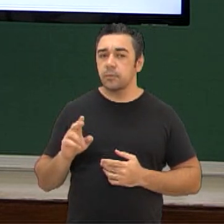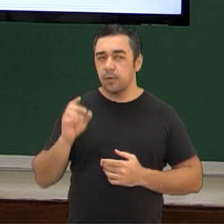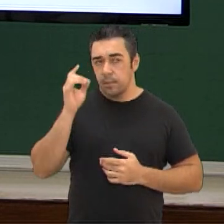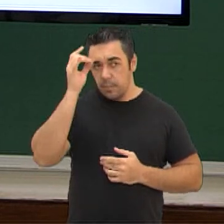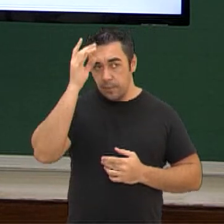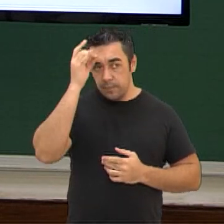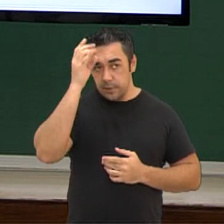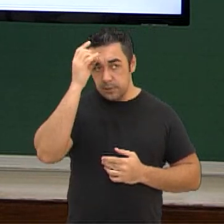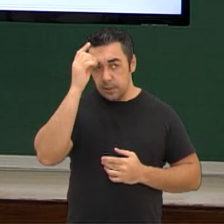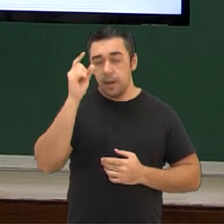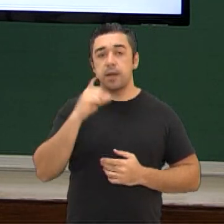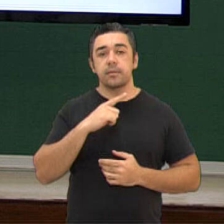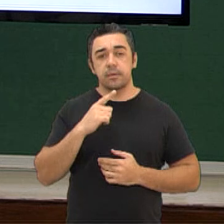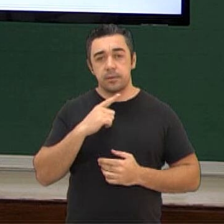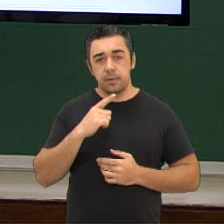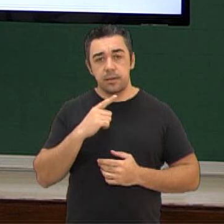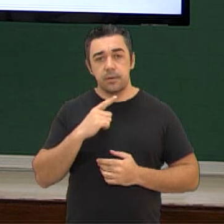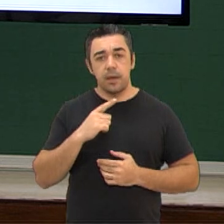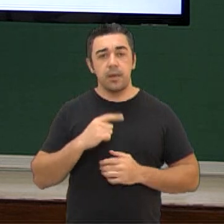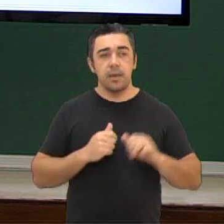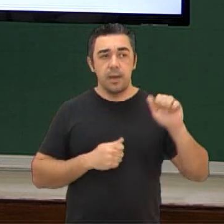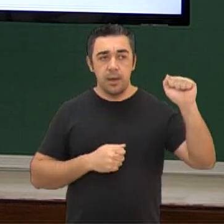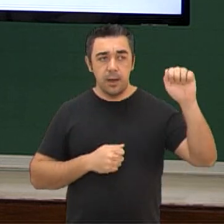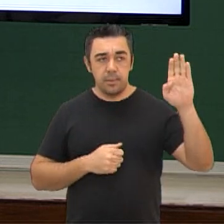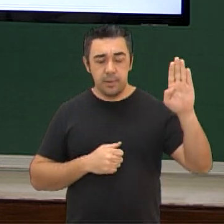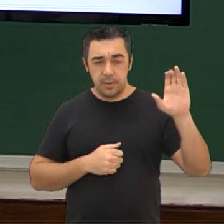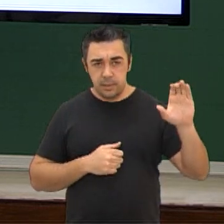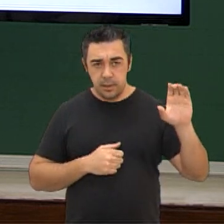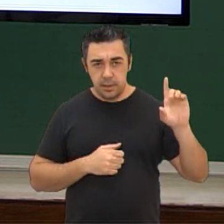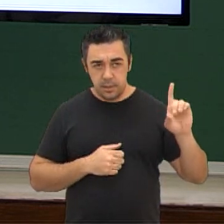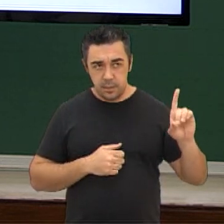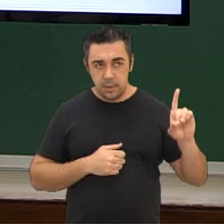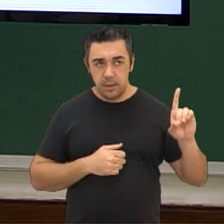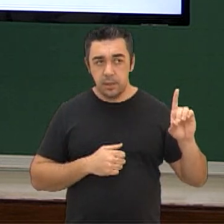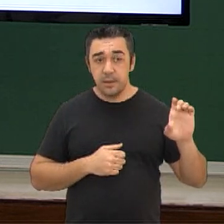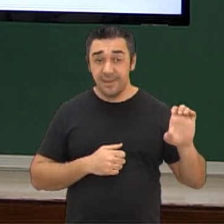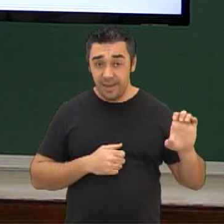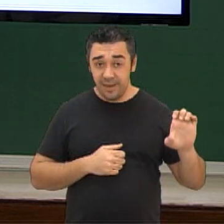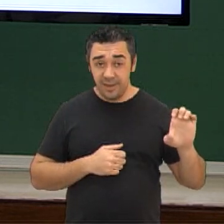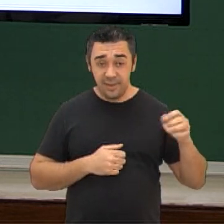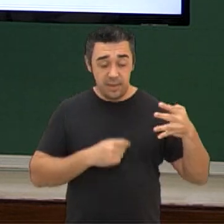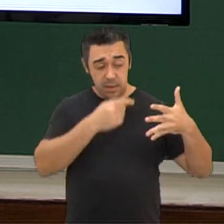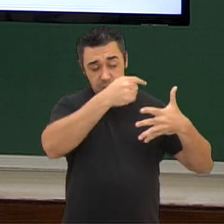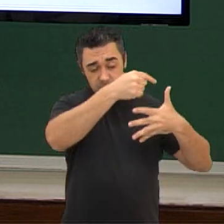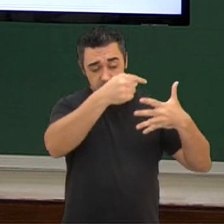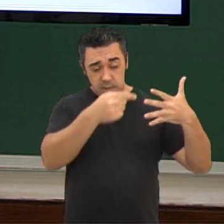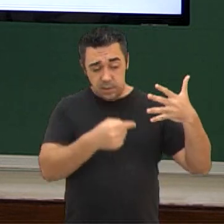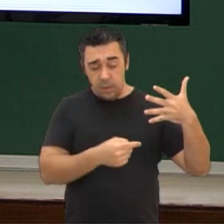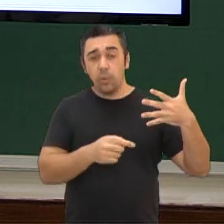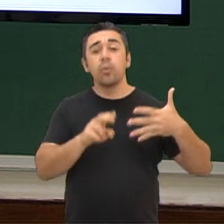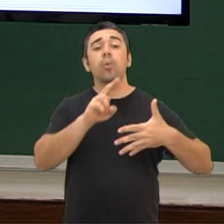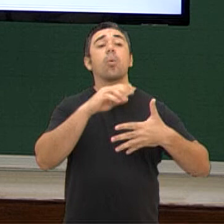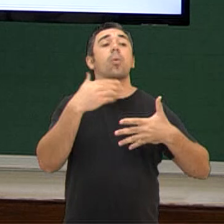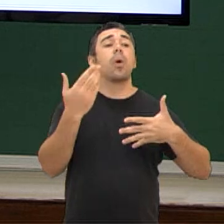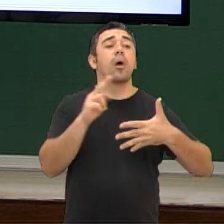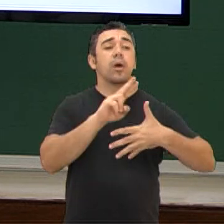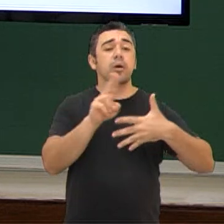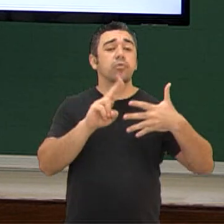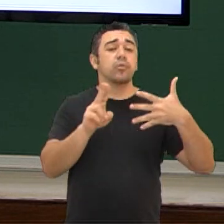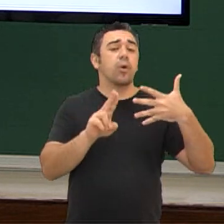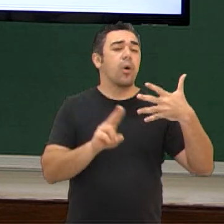para vocês, vou dar 5 alternativas para você pensar na resposta, tá? Então está aqui o